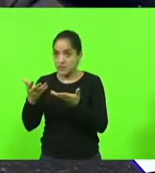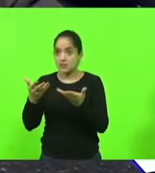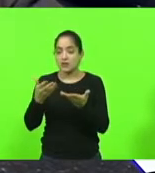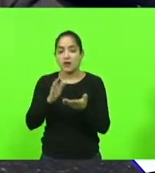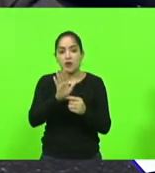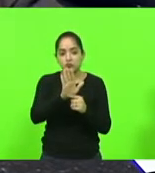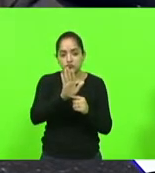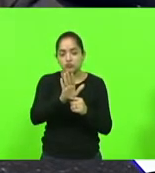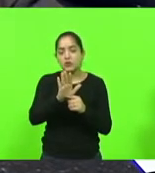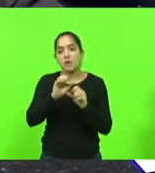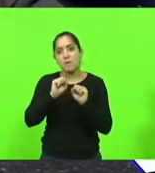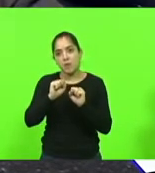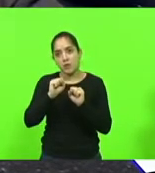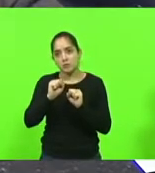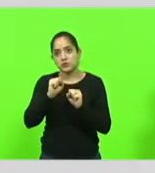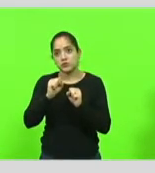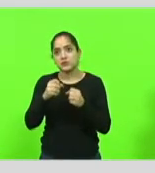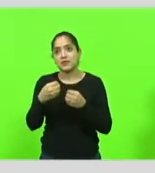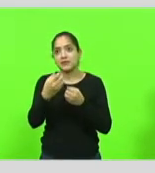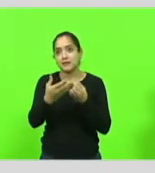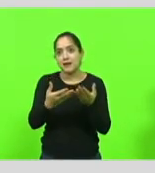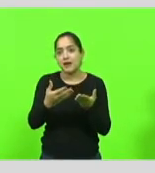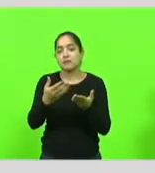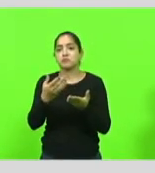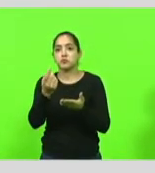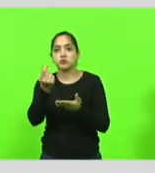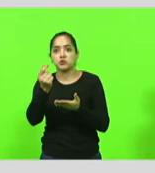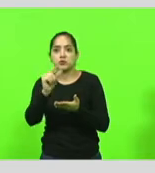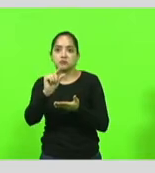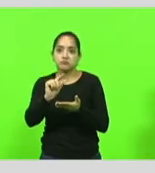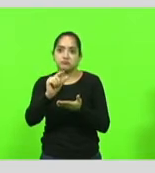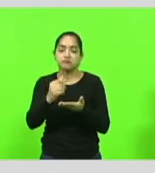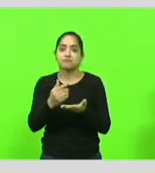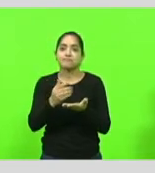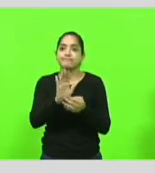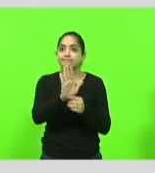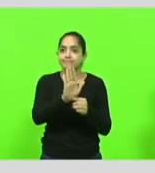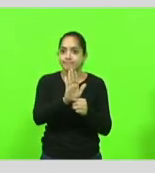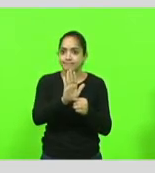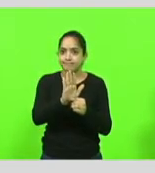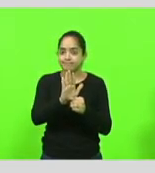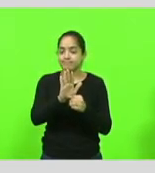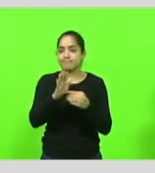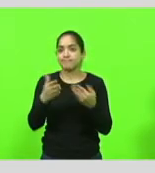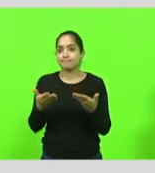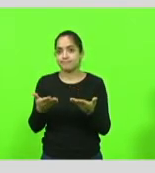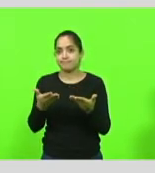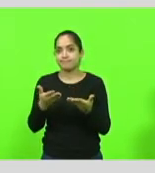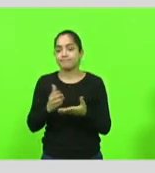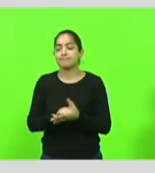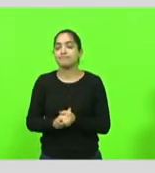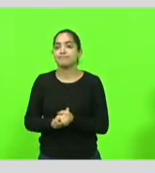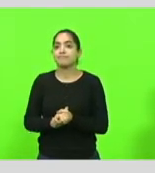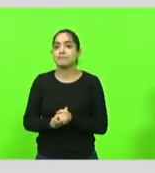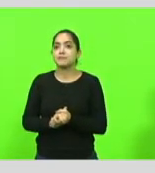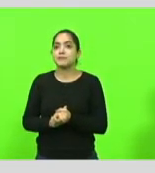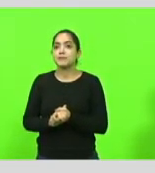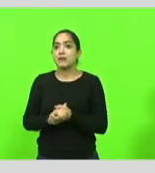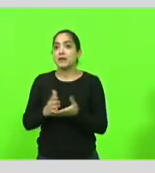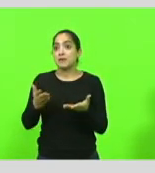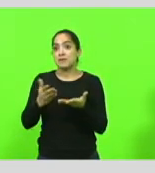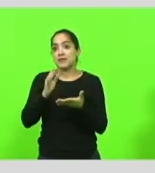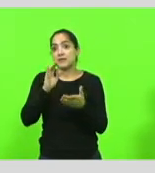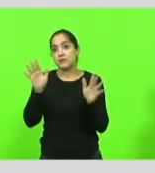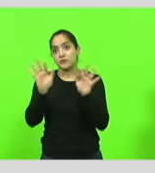iremos encerrá-la, mas quem quiser ainda fazer uma doação, está lá para o Guilherme, está aberto ainda as oportunidades. Mas eu fico muito